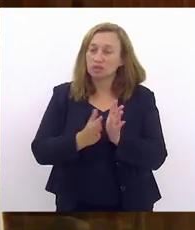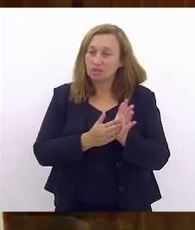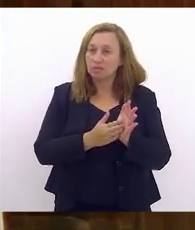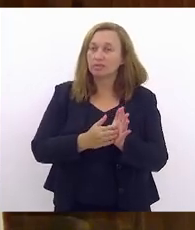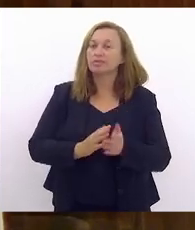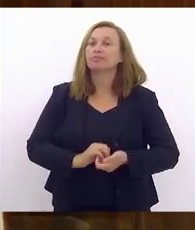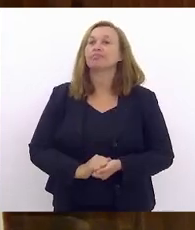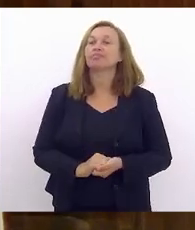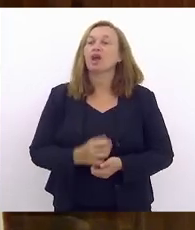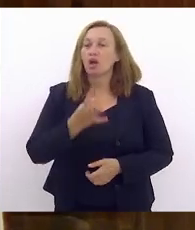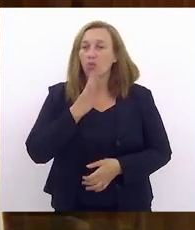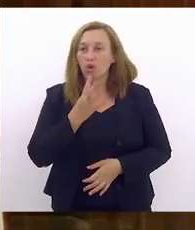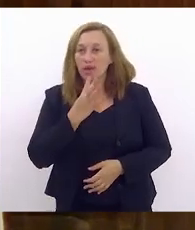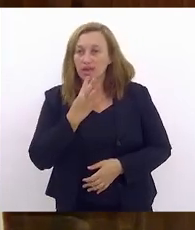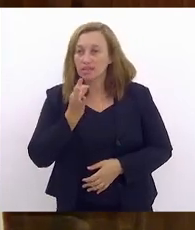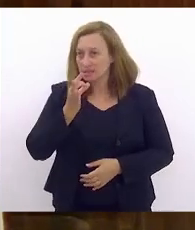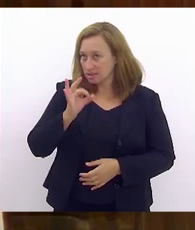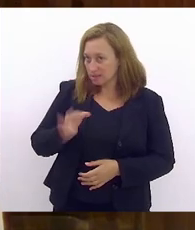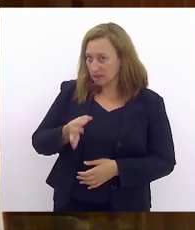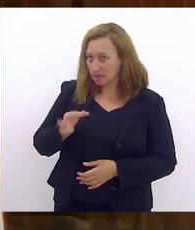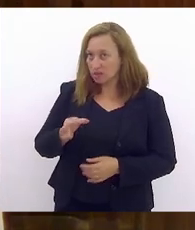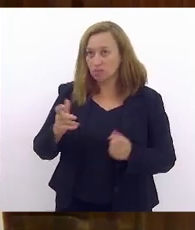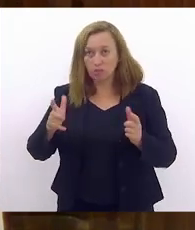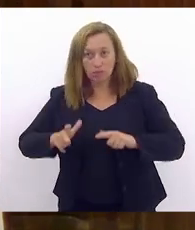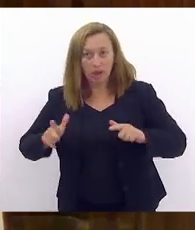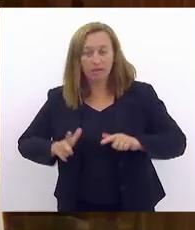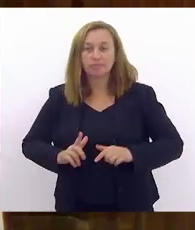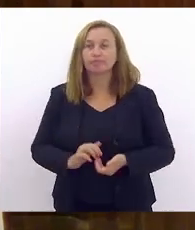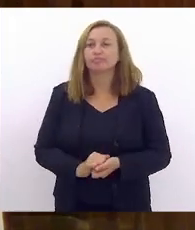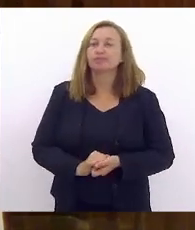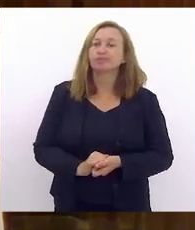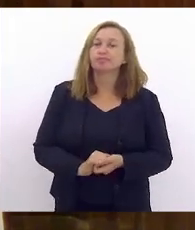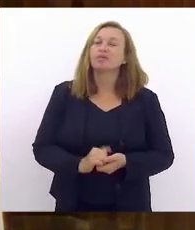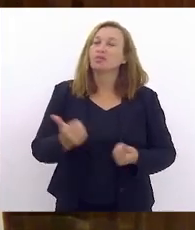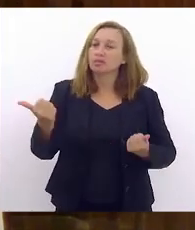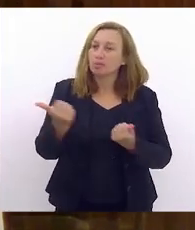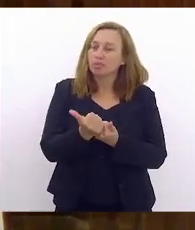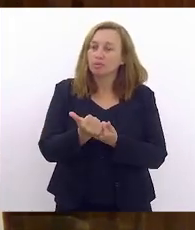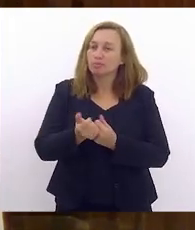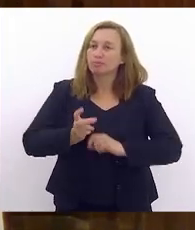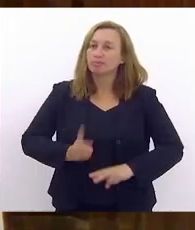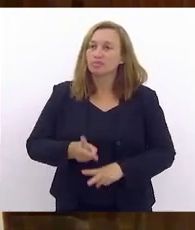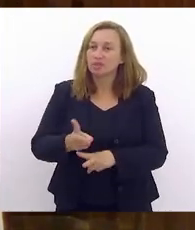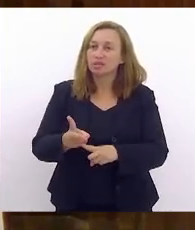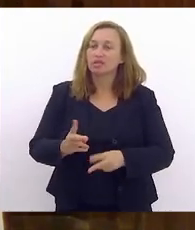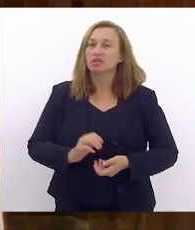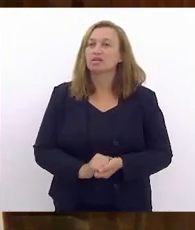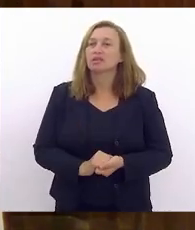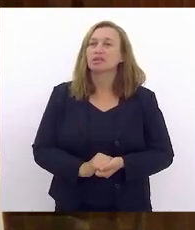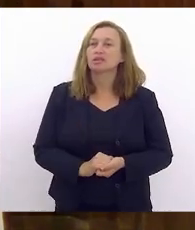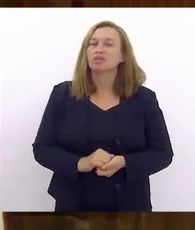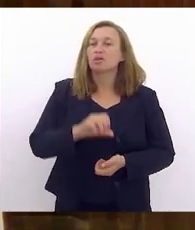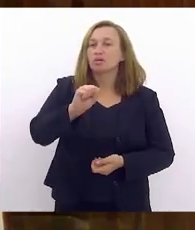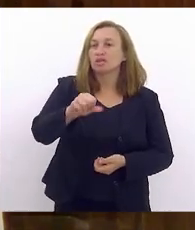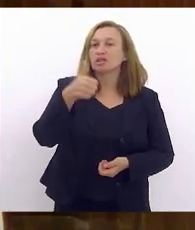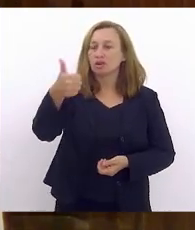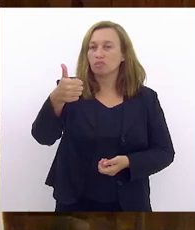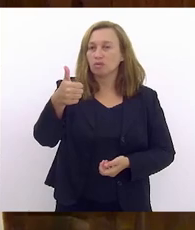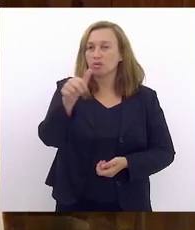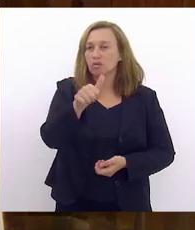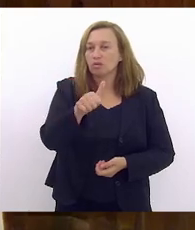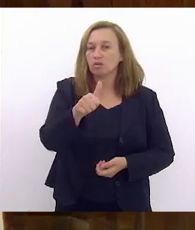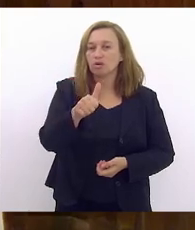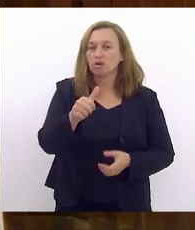que conhece bem, de fato, aquele lugar, nós temos esse apoio para seguir em frente. Então, em nome das 81 escolas de samba, qual eu